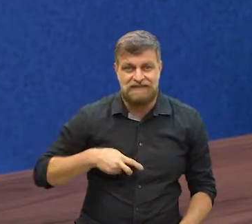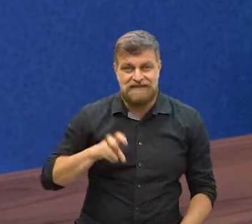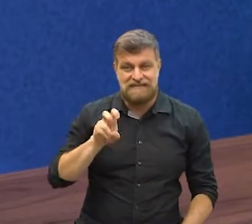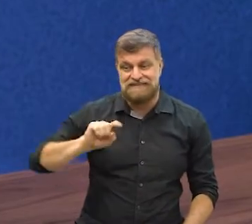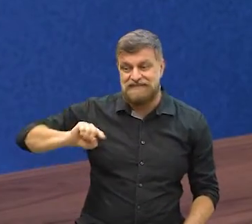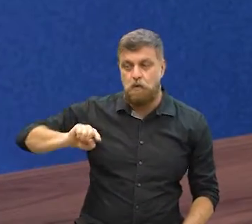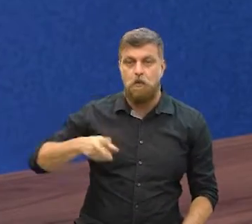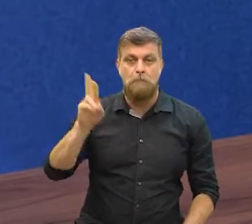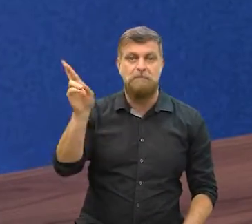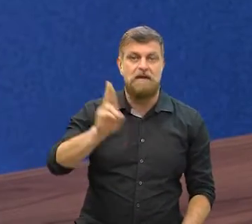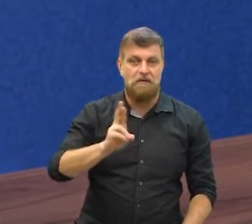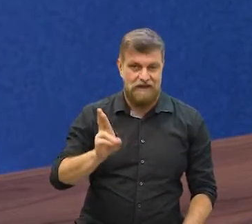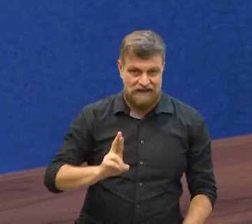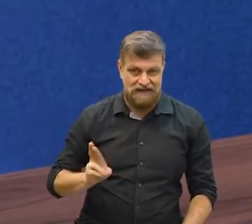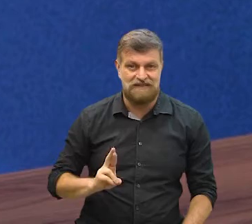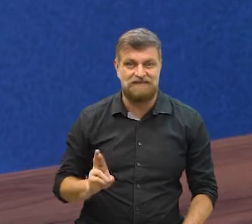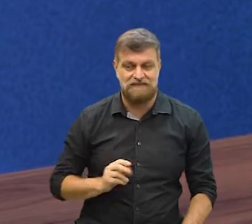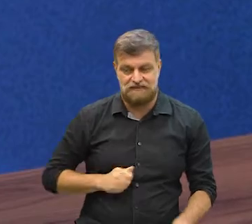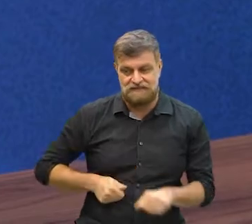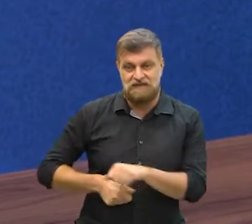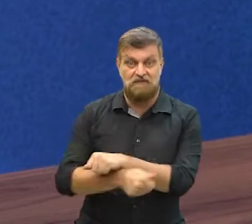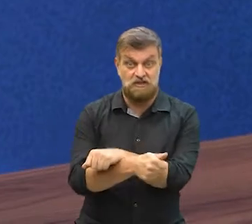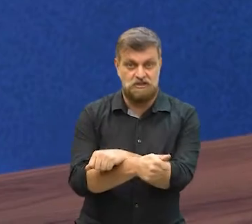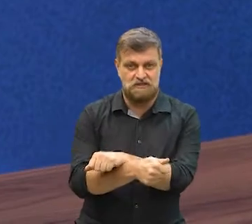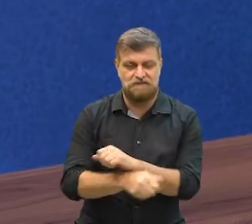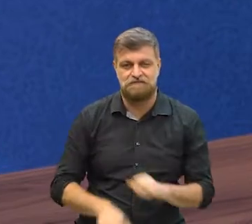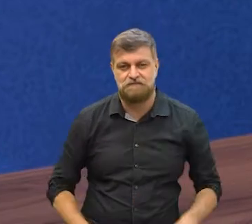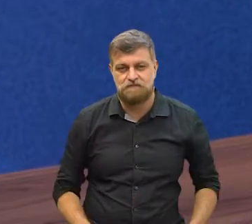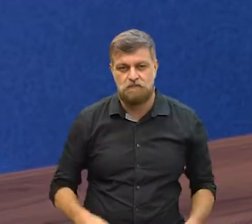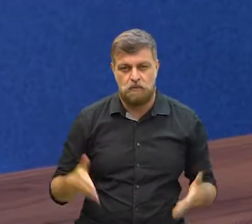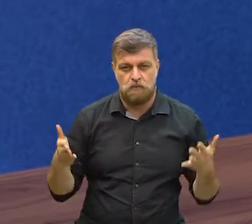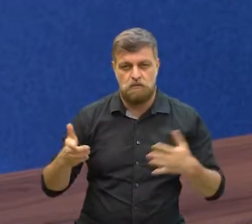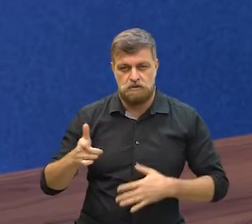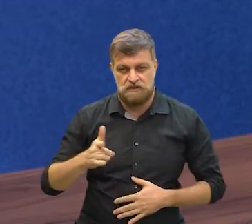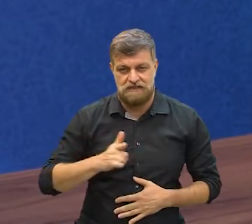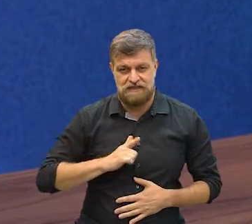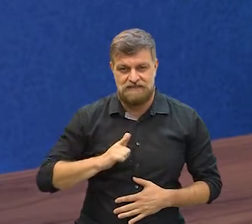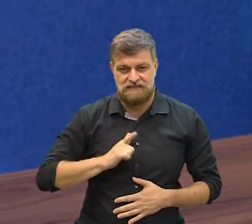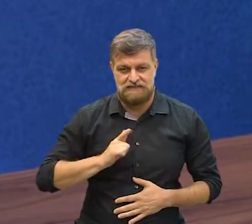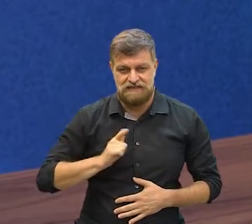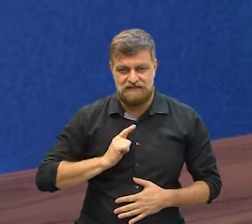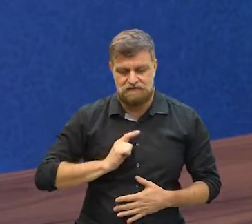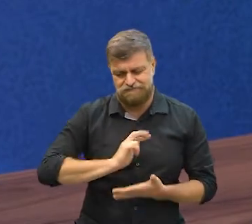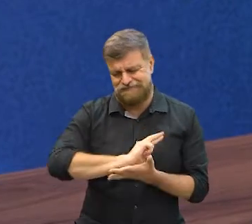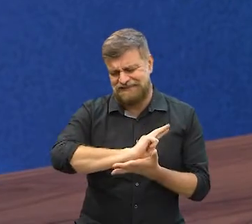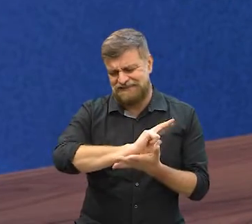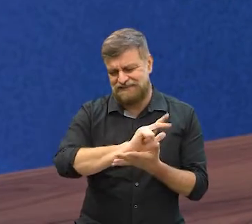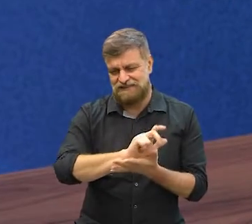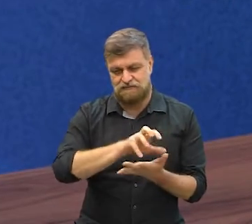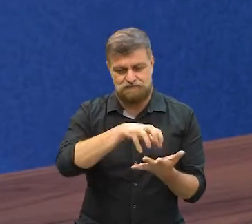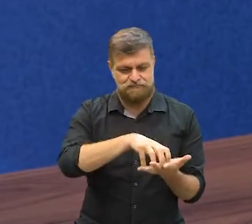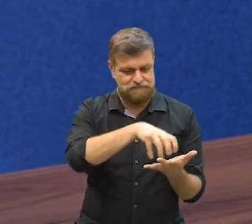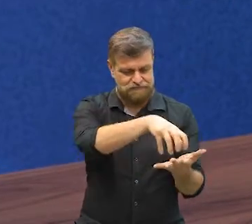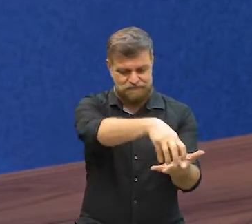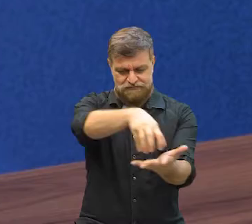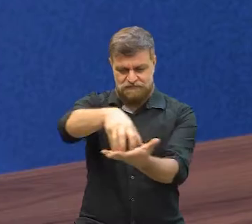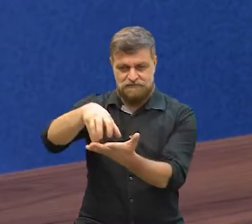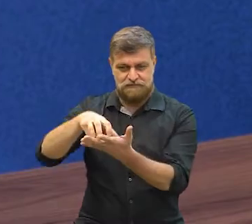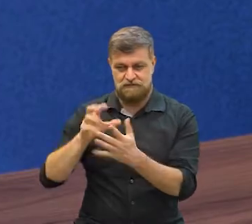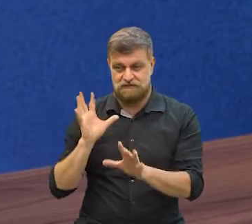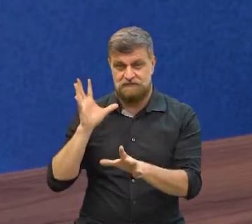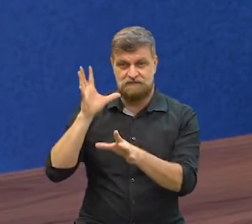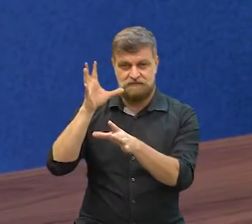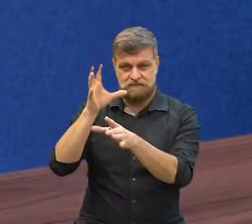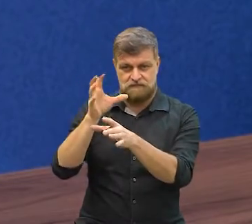investiram R$ 5.000. E hoje, olha, eles estão com uma rede de franquias e